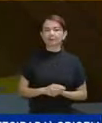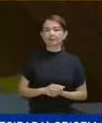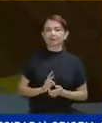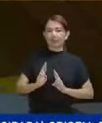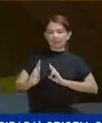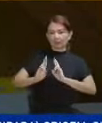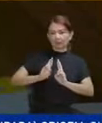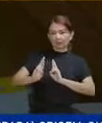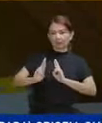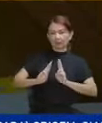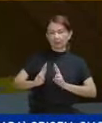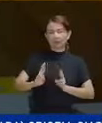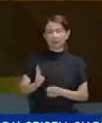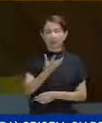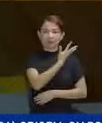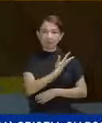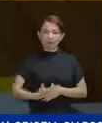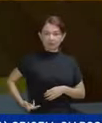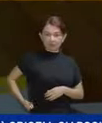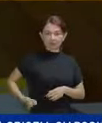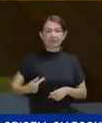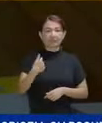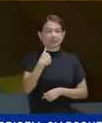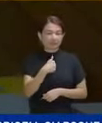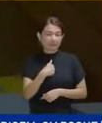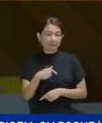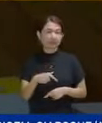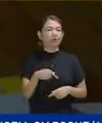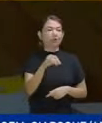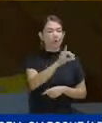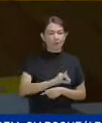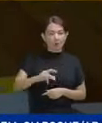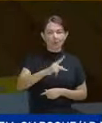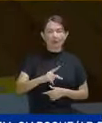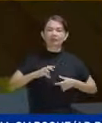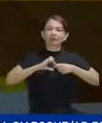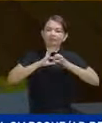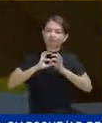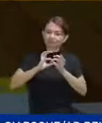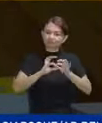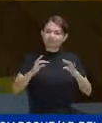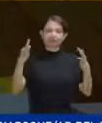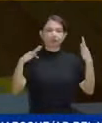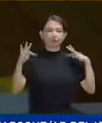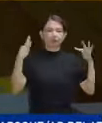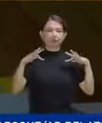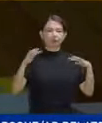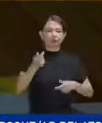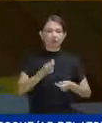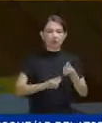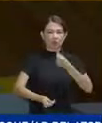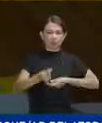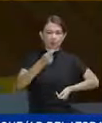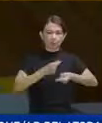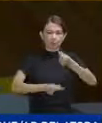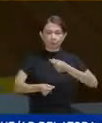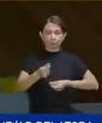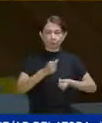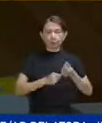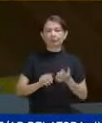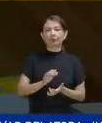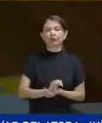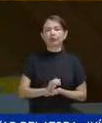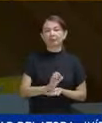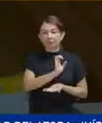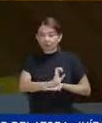existe entre a Guiana Francesa, eu e o Oiapoque na área de turismo, na área de economia, estimular a exportação para a Guiana